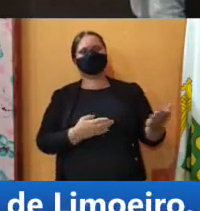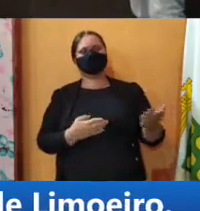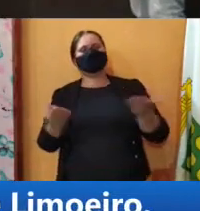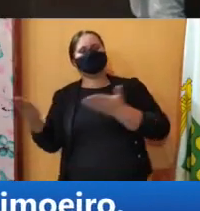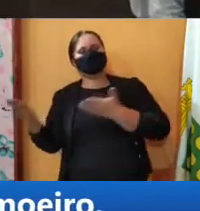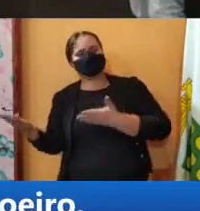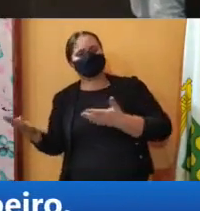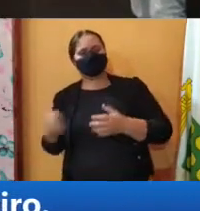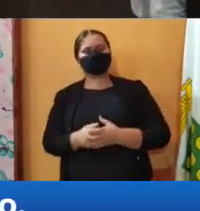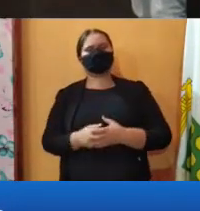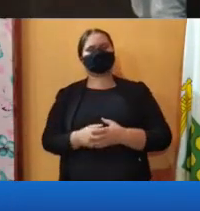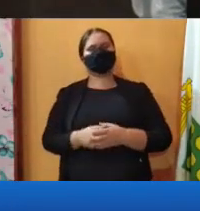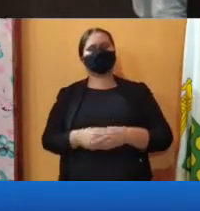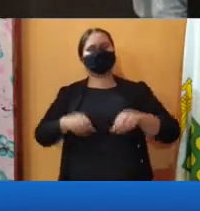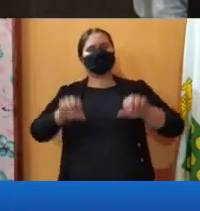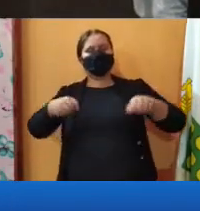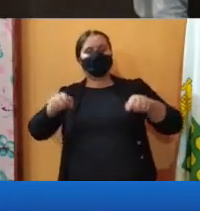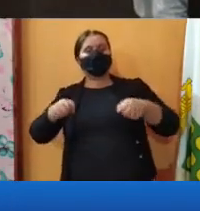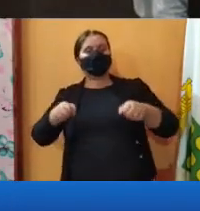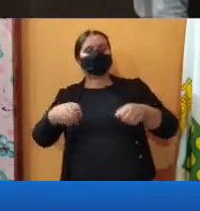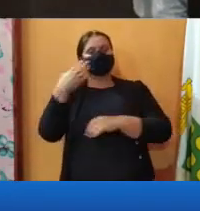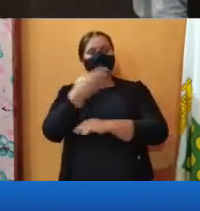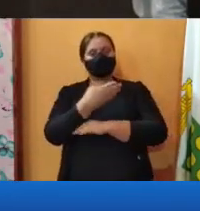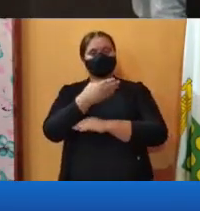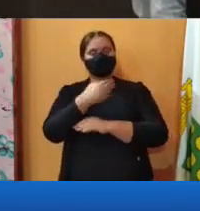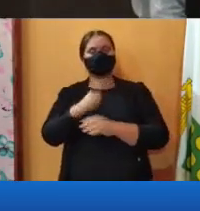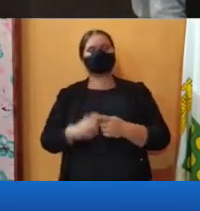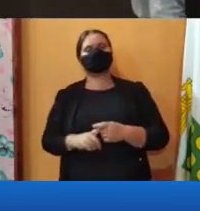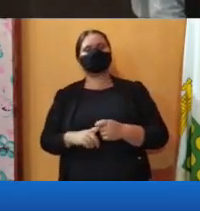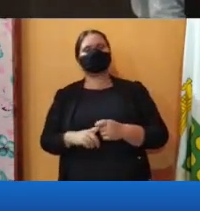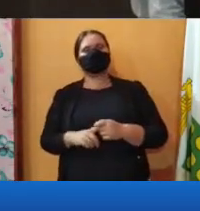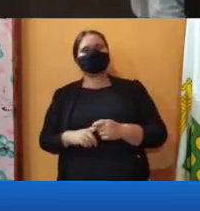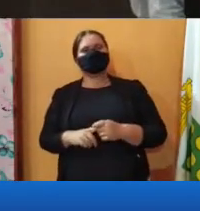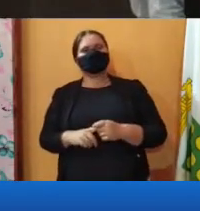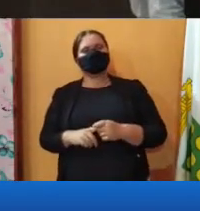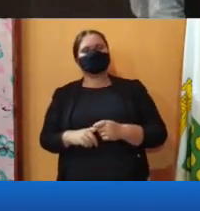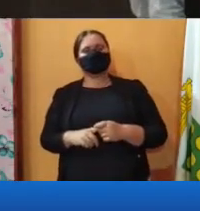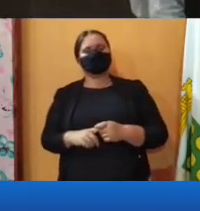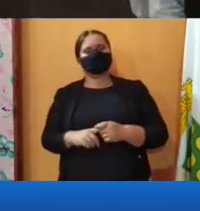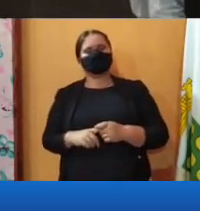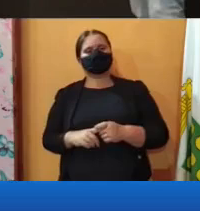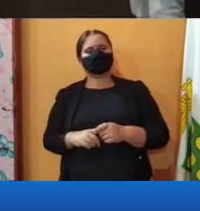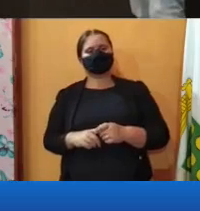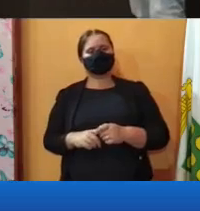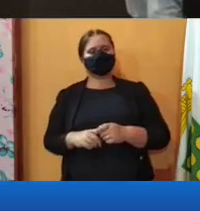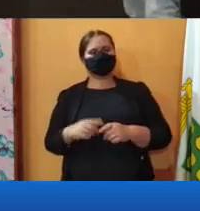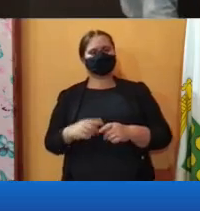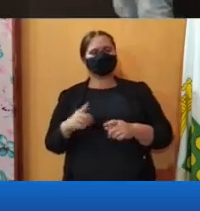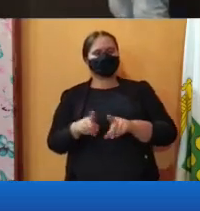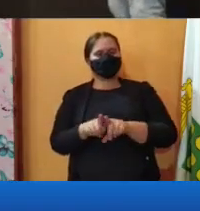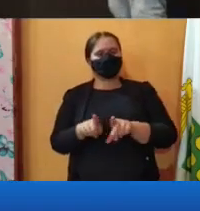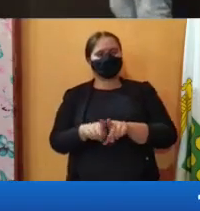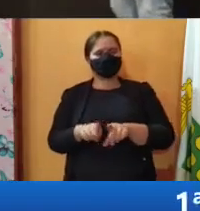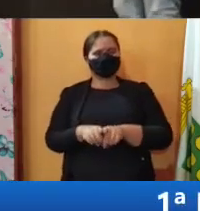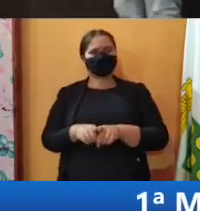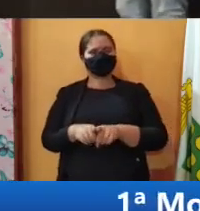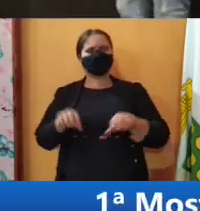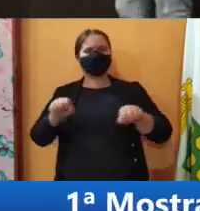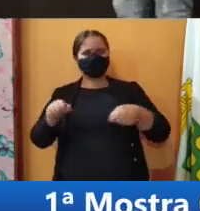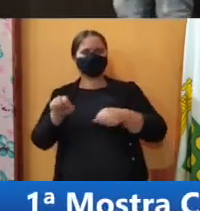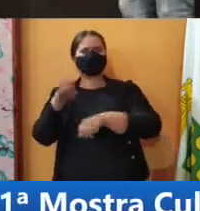O mototáxi, o taxista Plínio, a gente vai voltar quando era